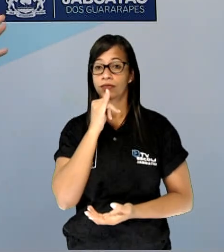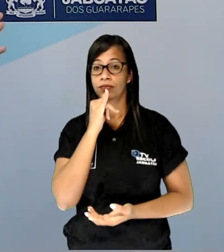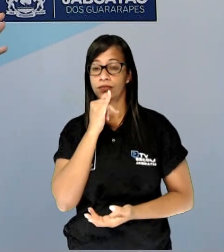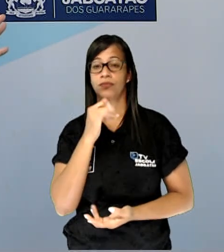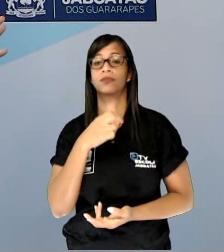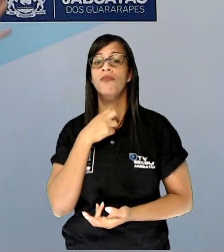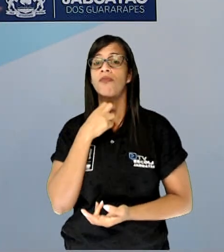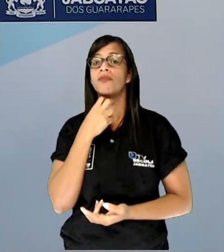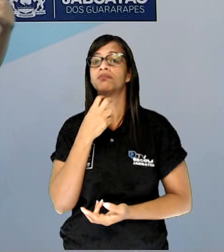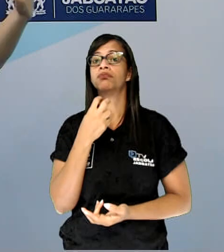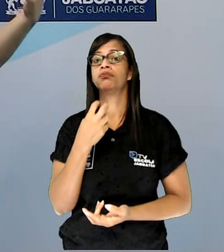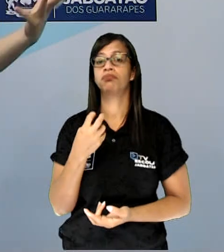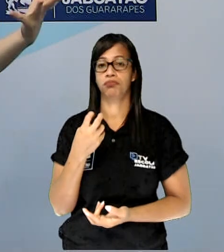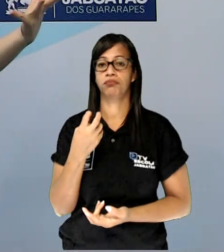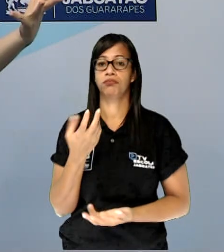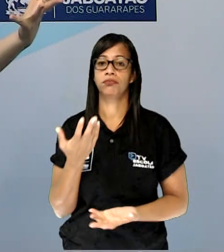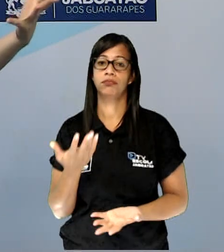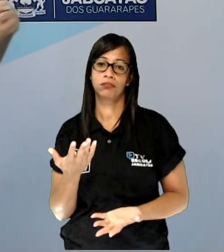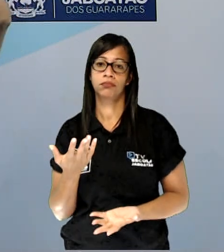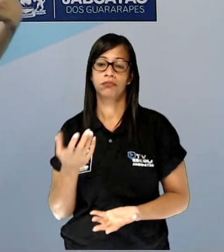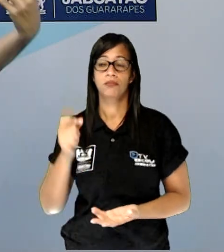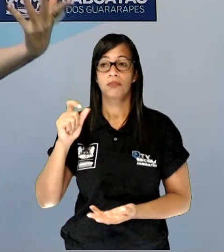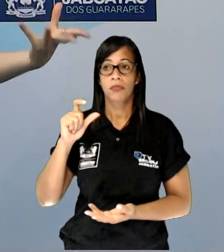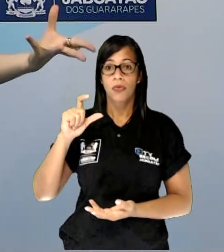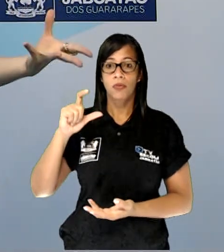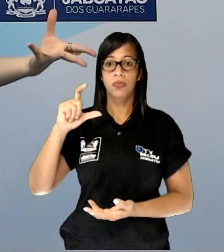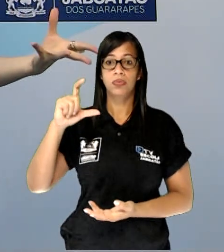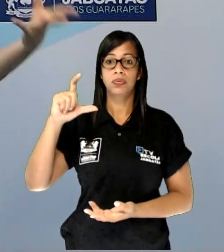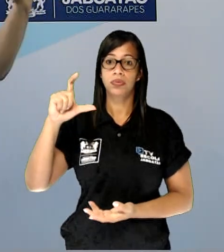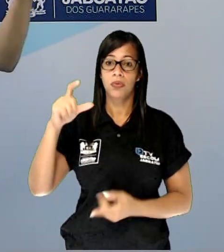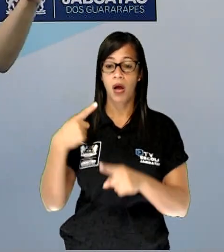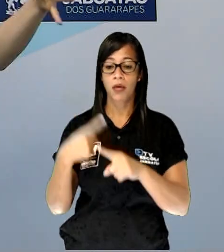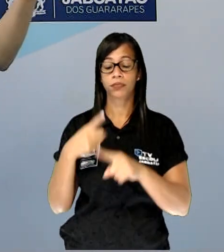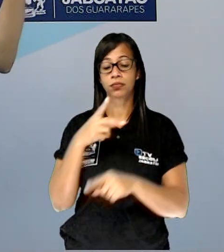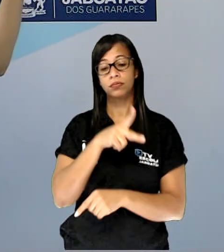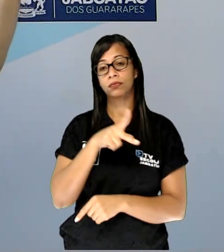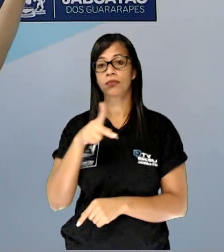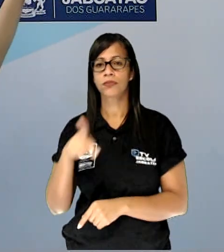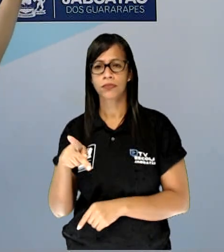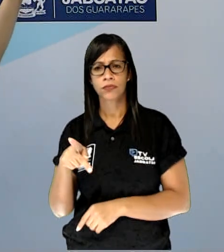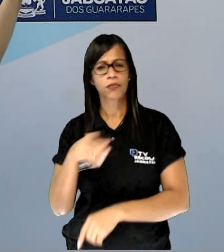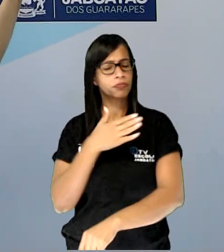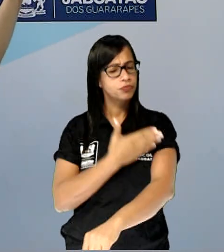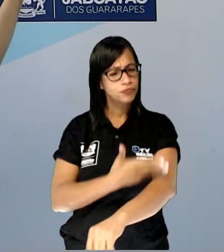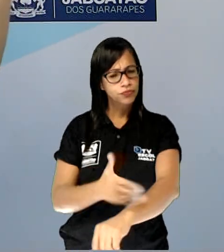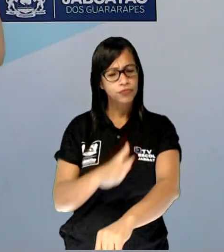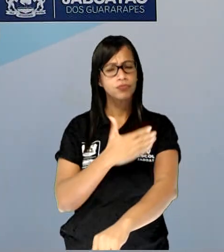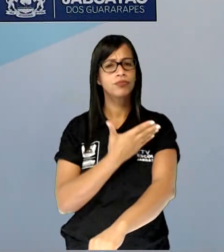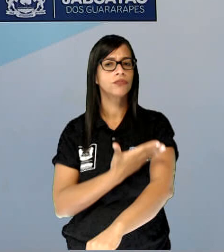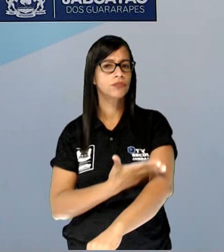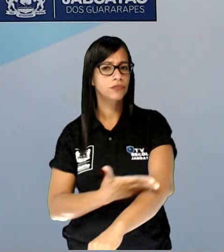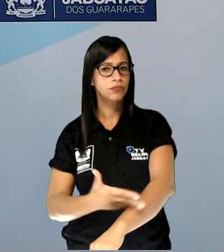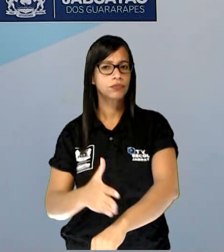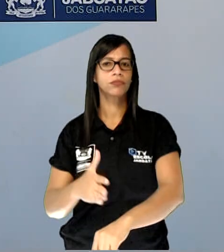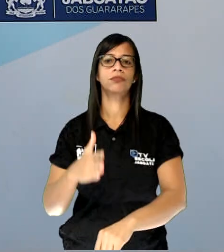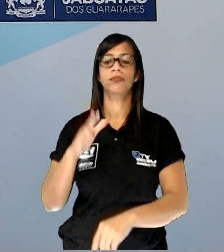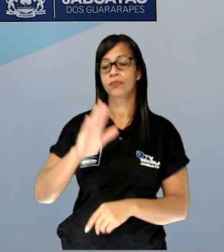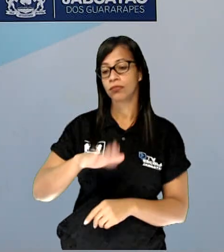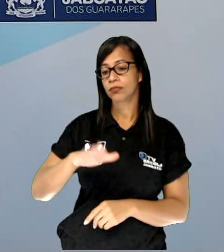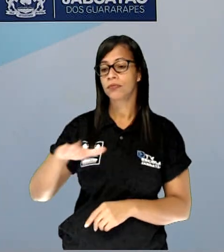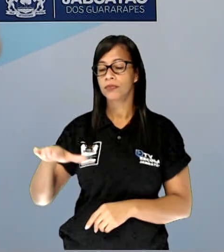comumente é um volume alto. Porque eu sou professora, estou acostumada a ouvir muitas crianças, então o